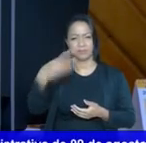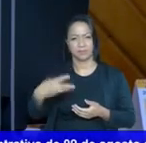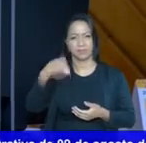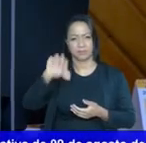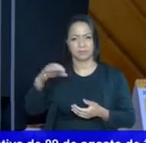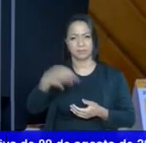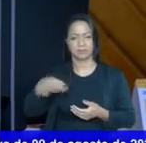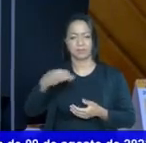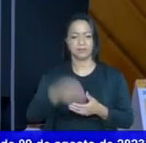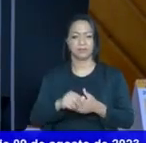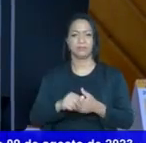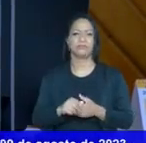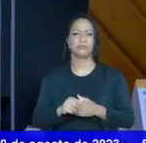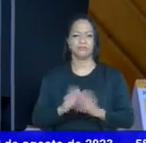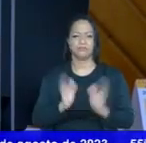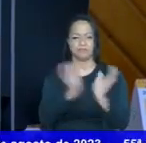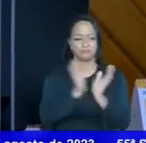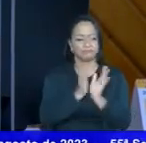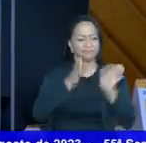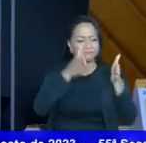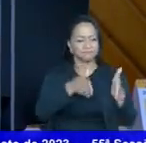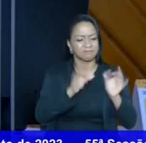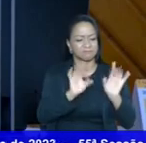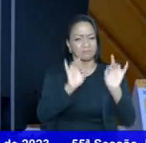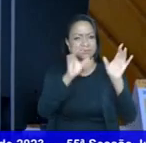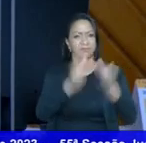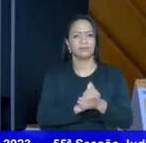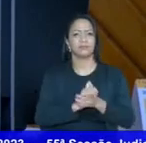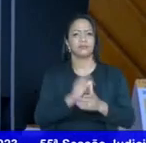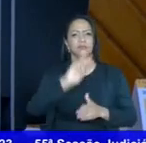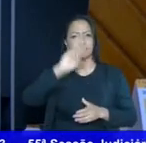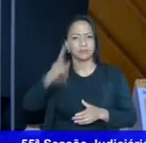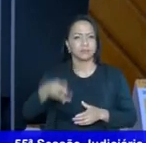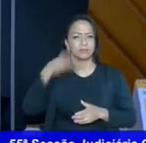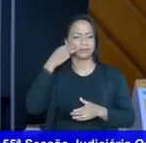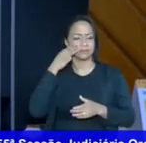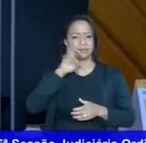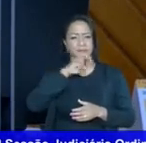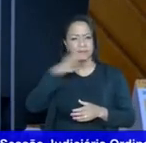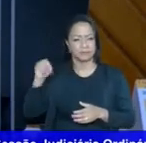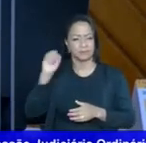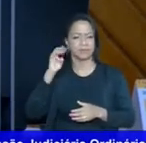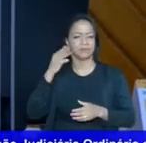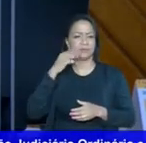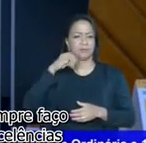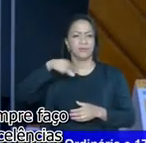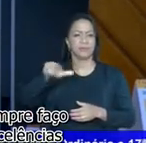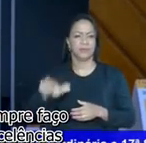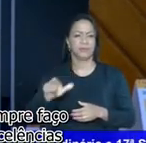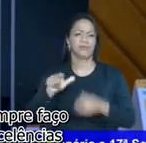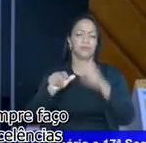2.549.159,39, tendo recebido do Fundo Especial de Financiamento de Campanha o valor de R$ 2.500.000.